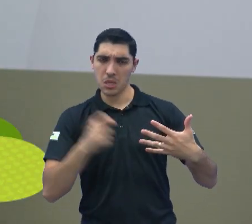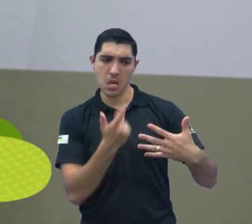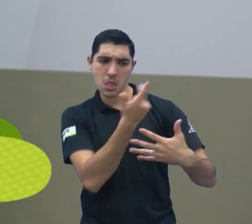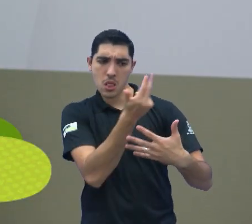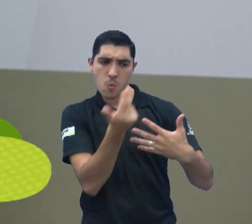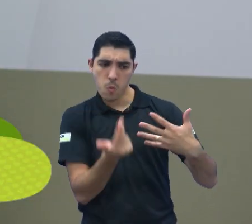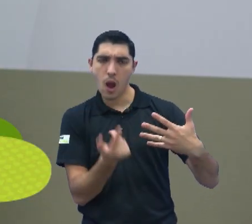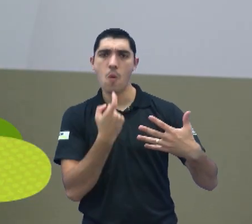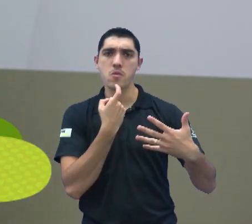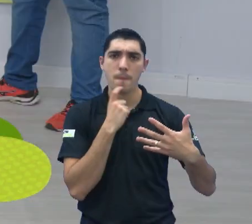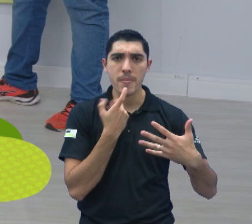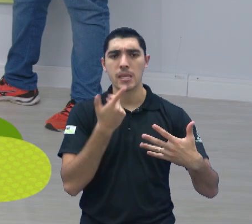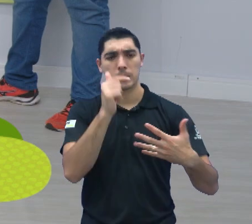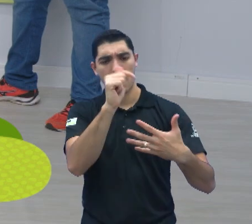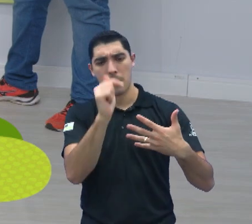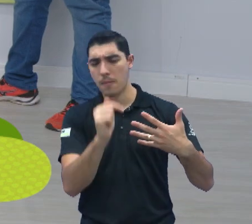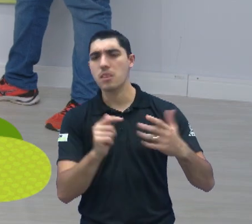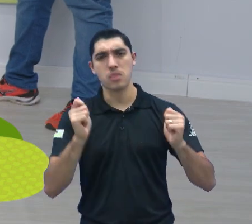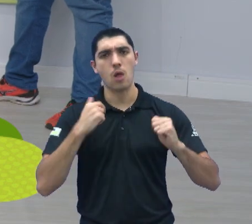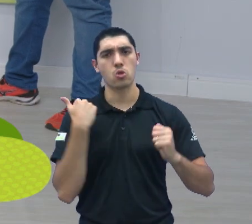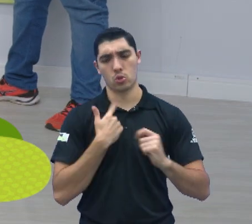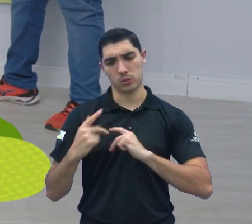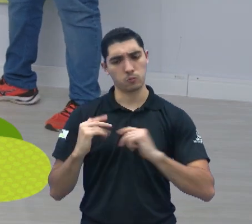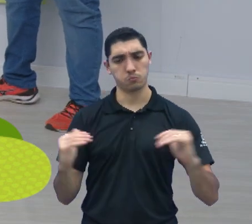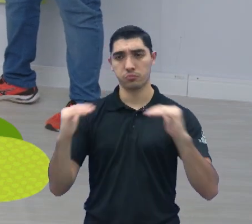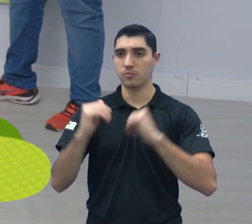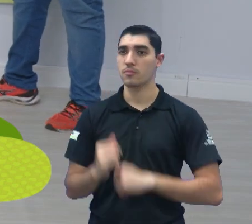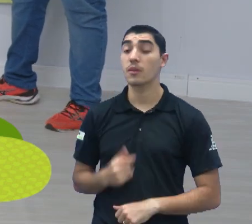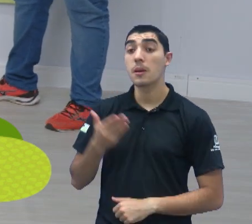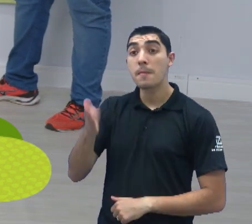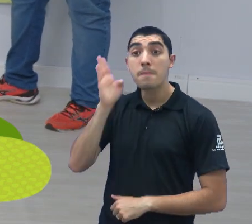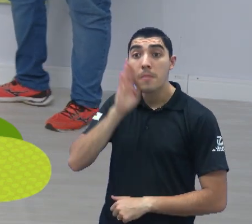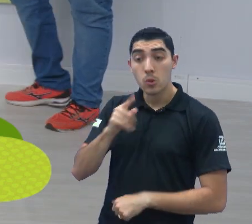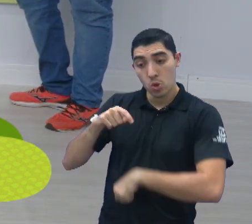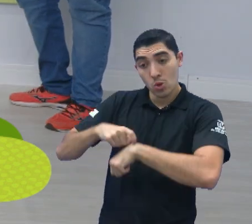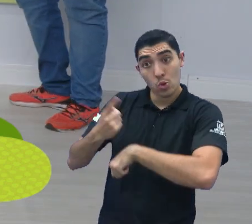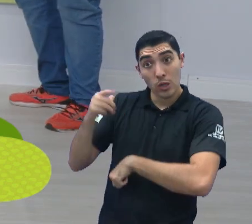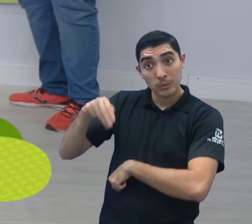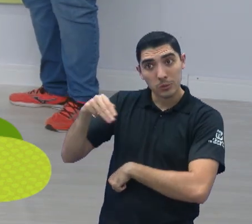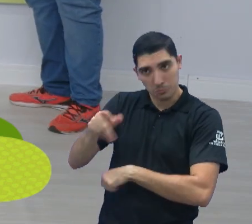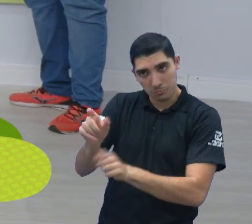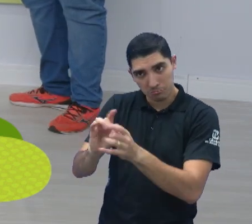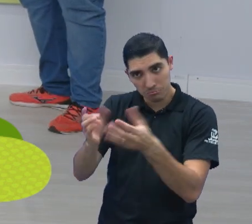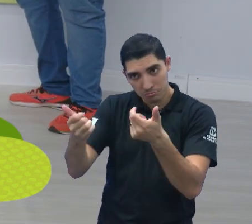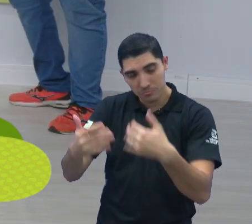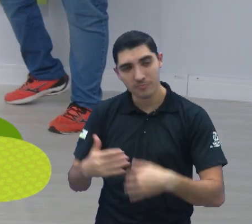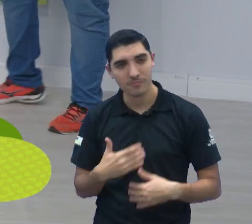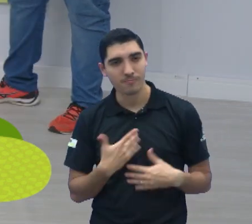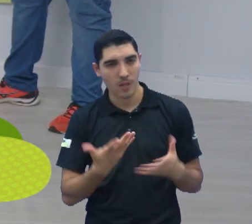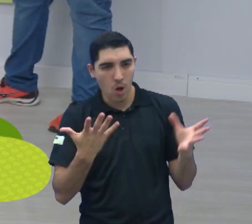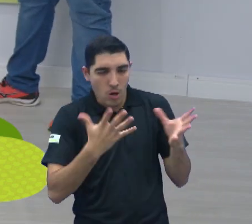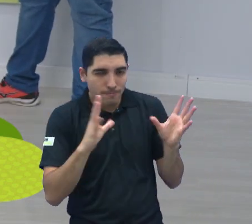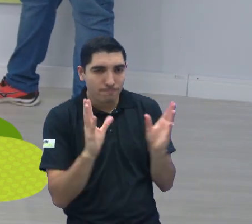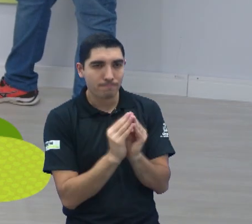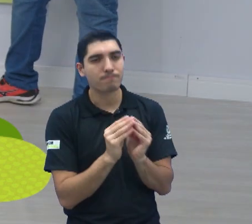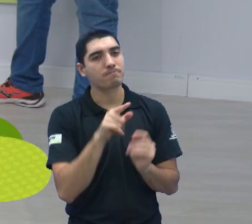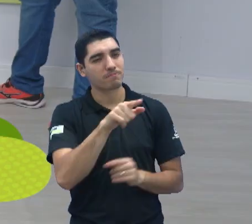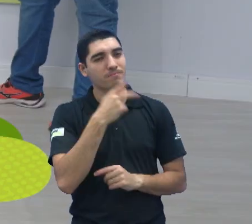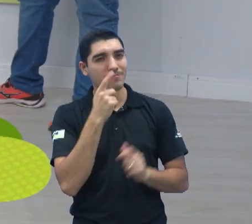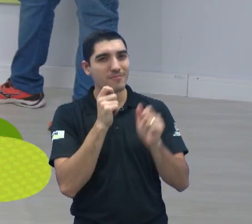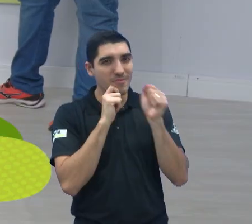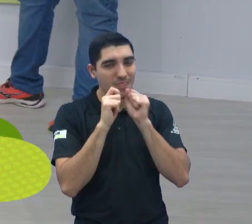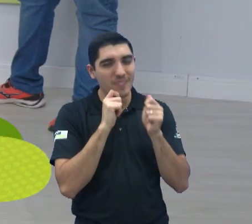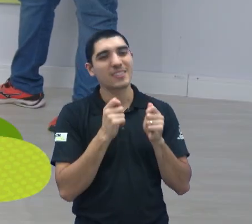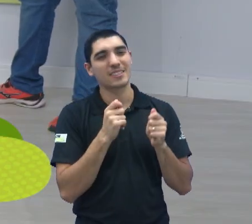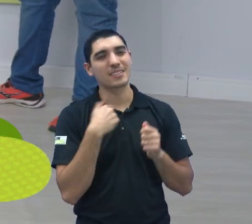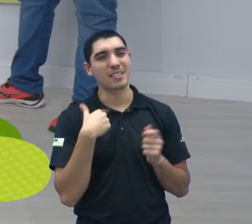igual para igual com qualquer adversário. Paulito, temos 2 minutos, fique à vontade. Bom, para poder finalizar então, a gente durante a entrevista viu passando ali as